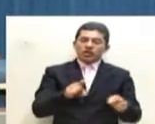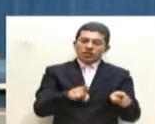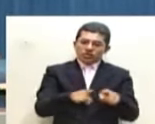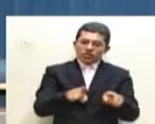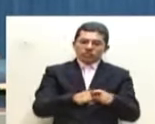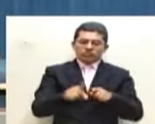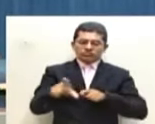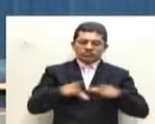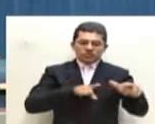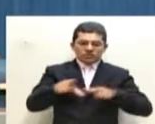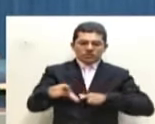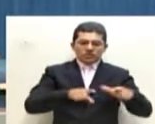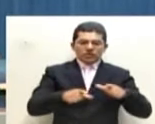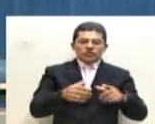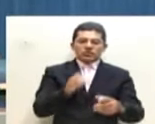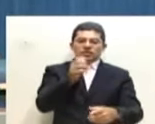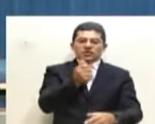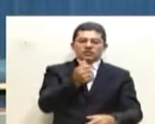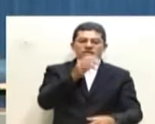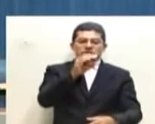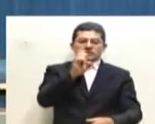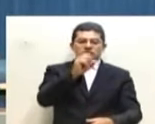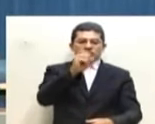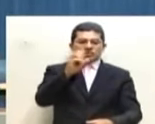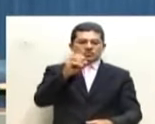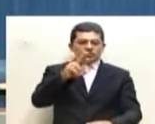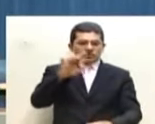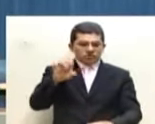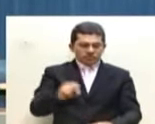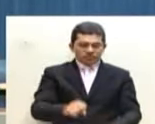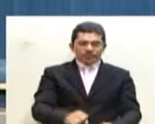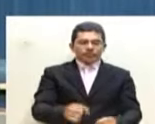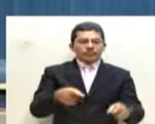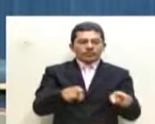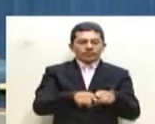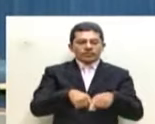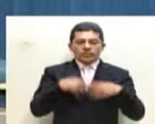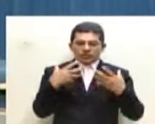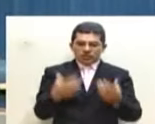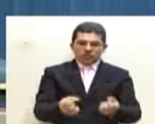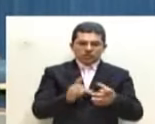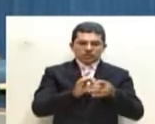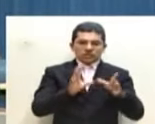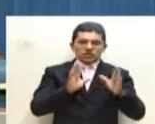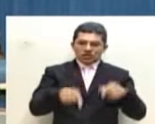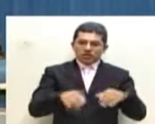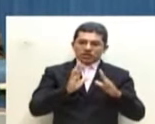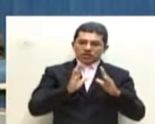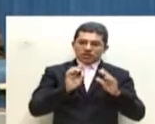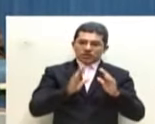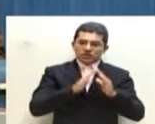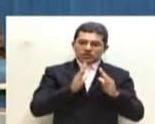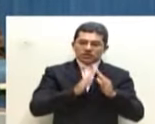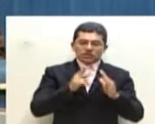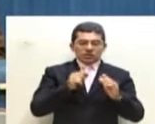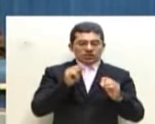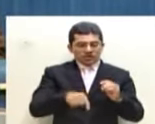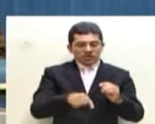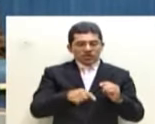a nossa assessoria e os servidores desta casa. Portanto, eu quero deixar aqui o meu agradecimento